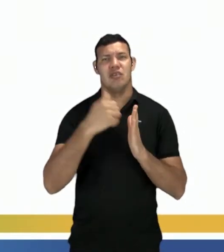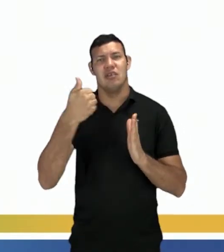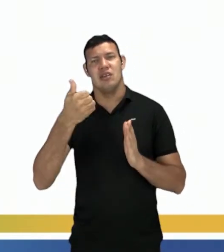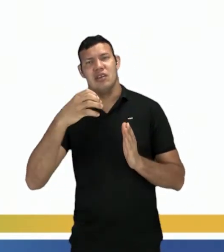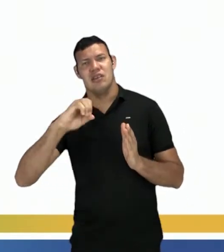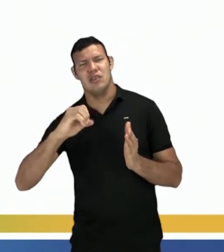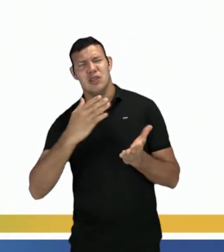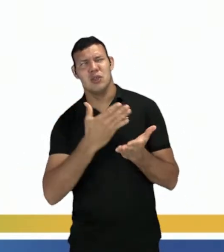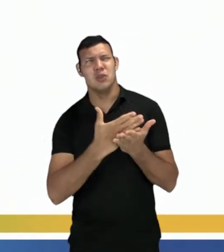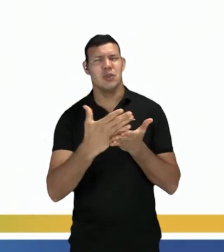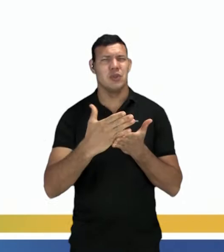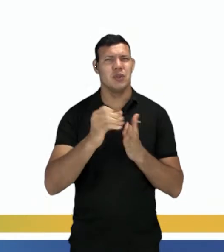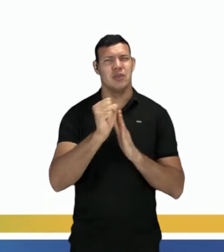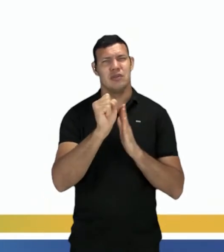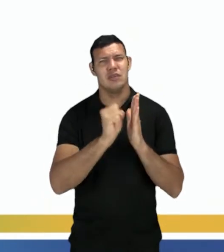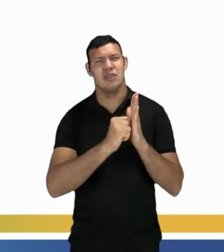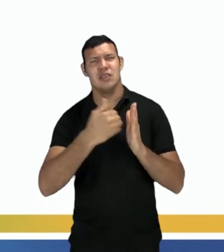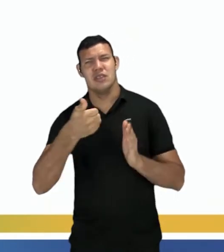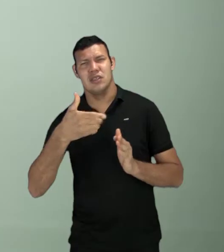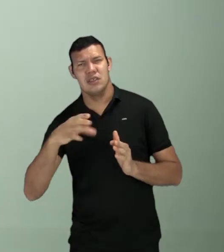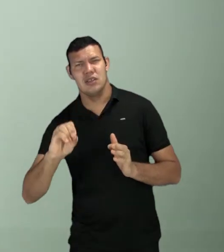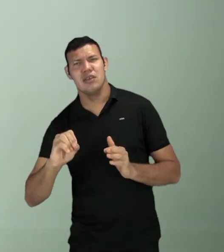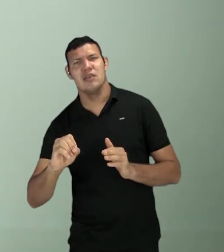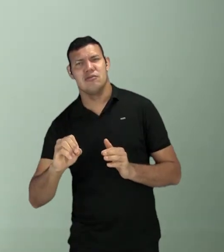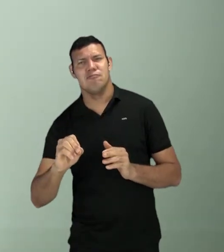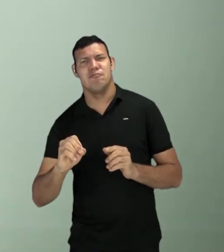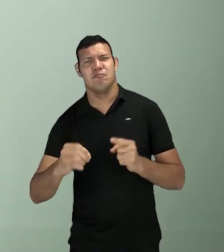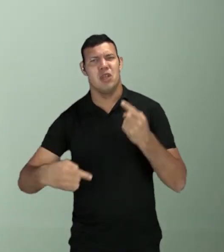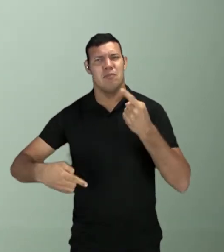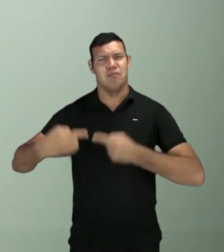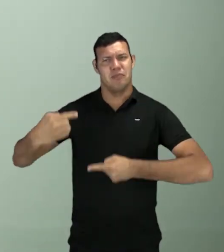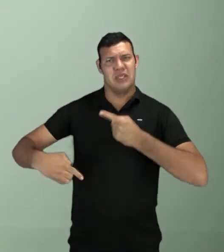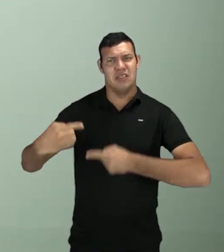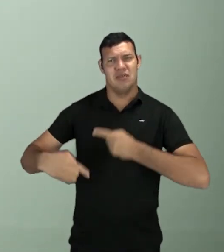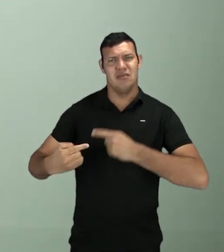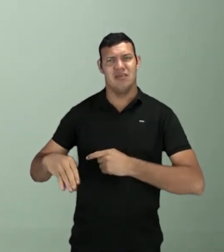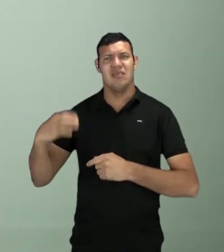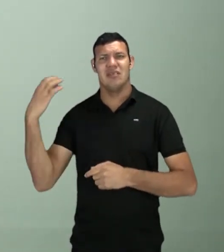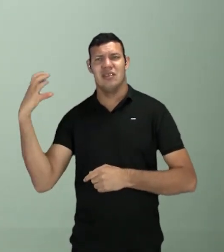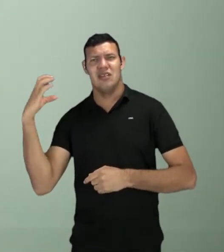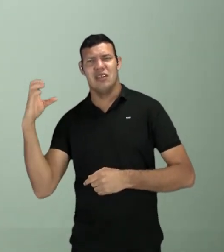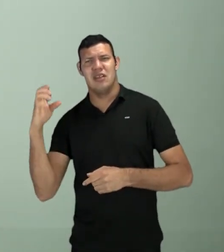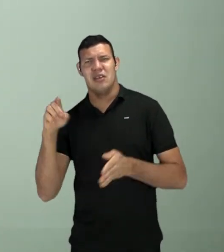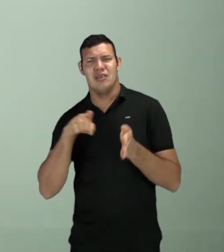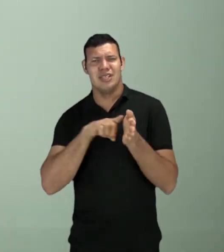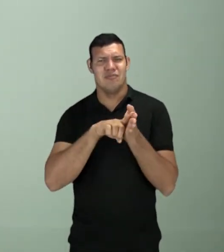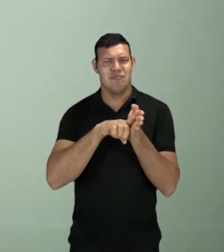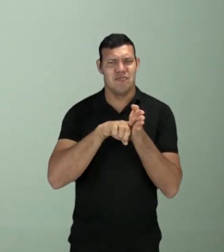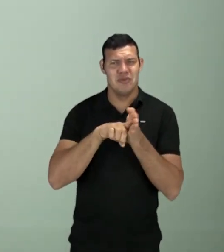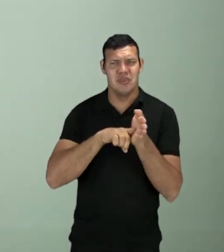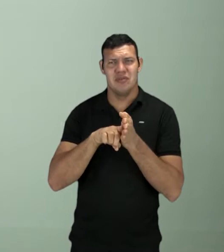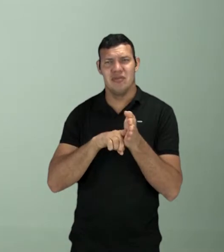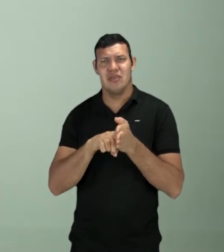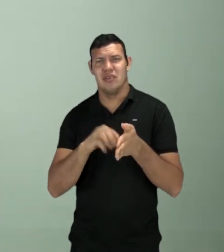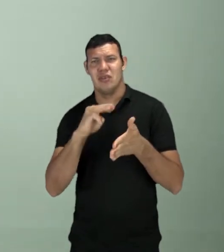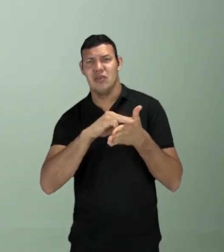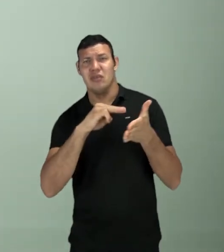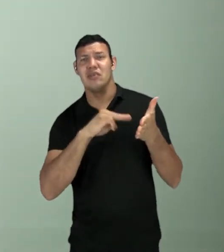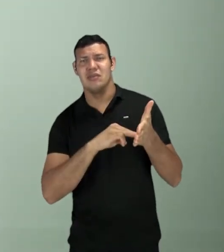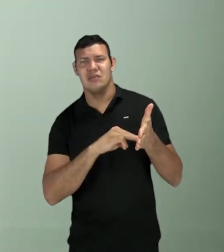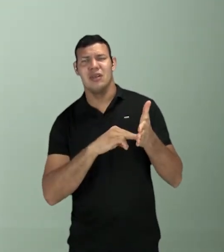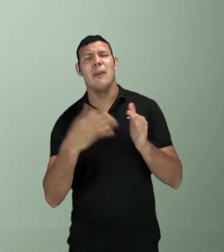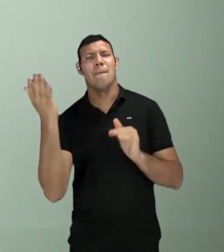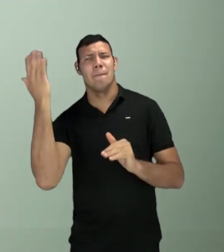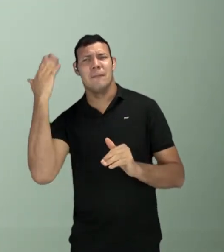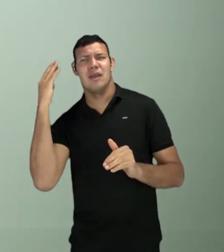século XX, começou as discussões em torno da ciência, que criticava, questionava os métodos, o modelo antigo da